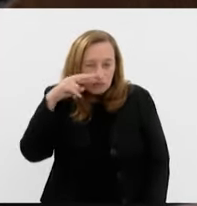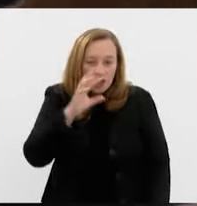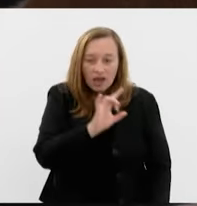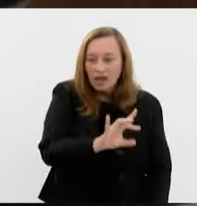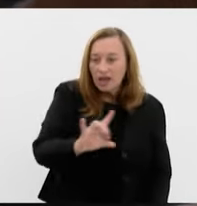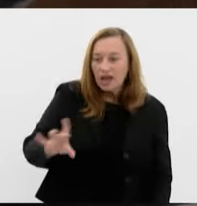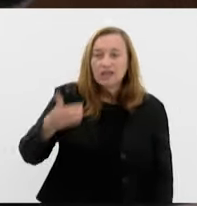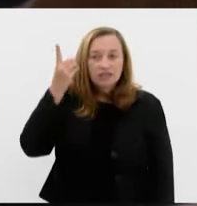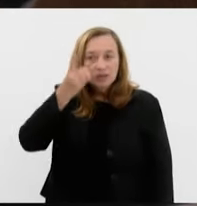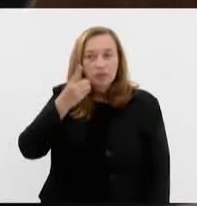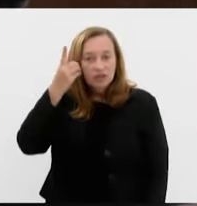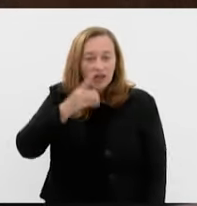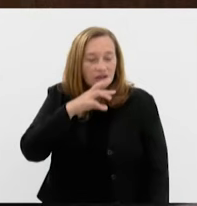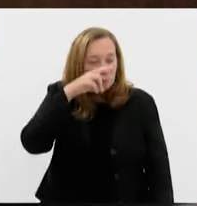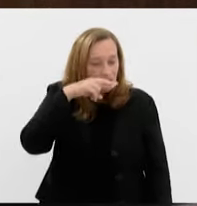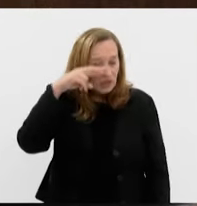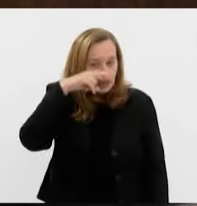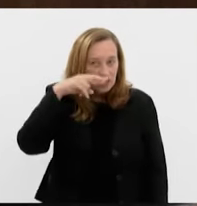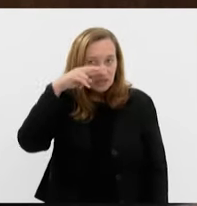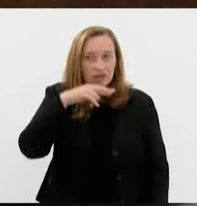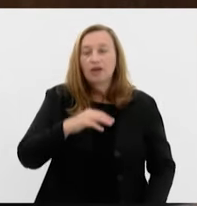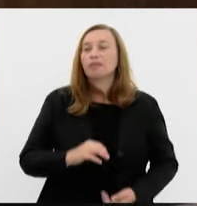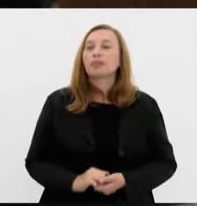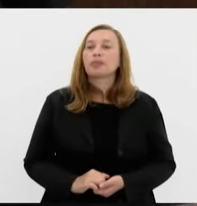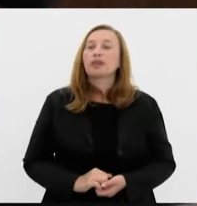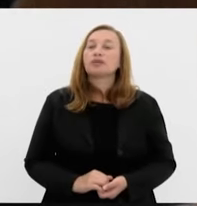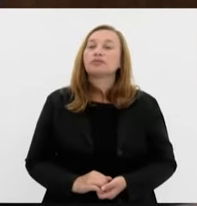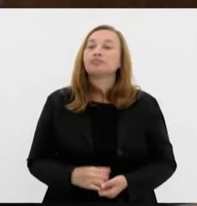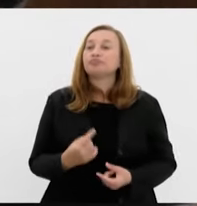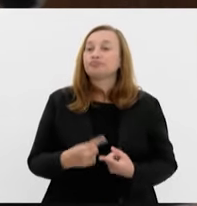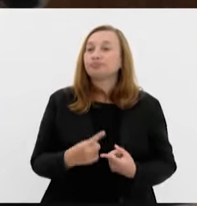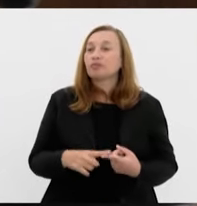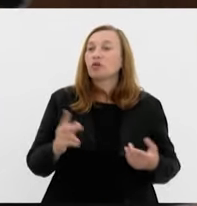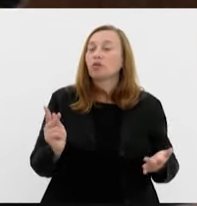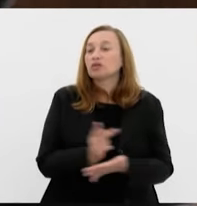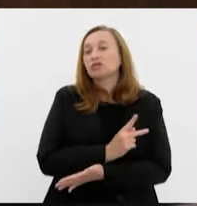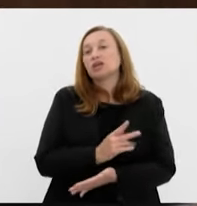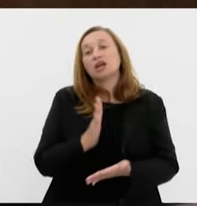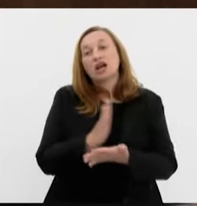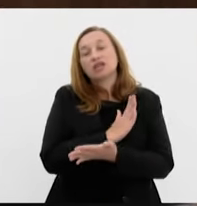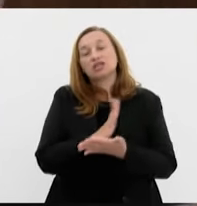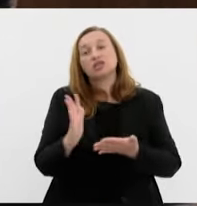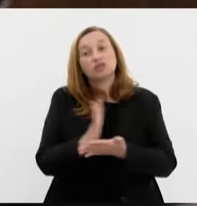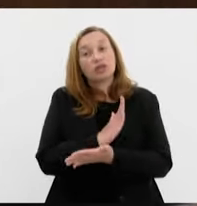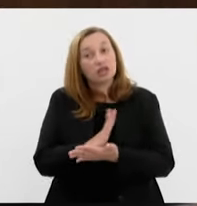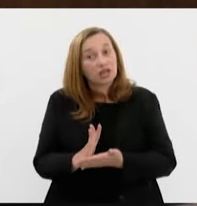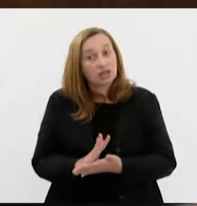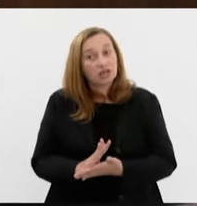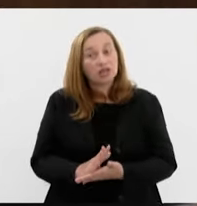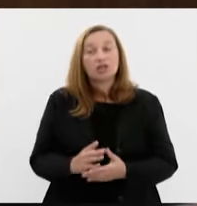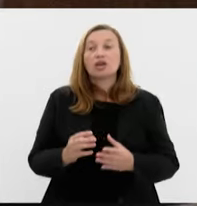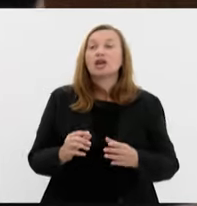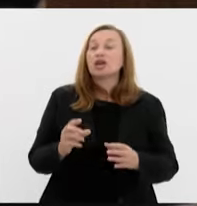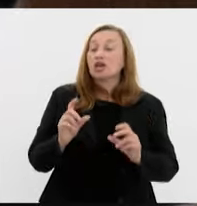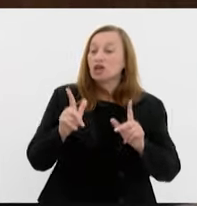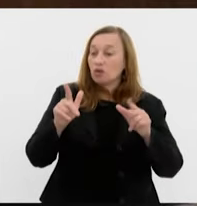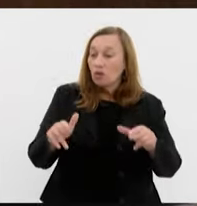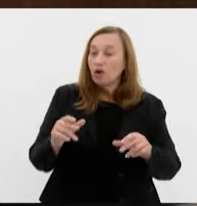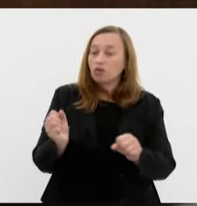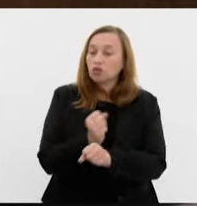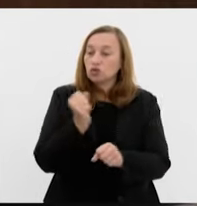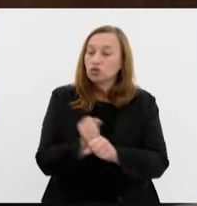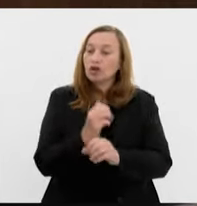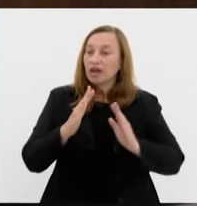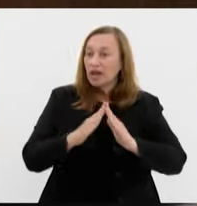região em todo estado do Rio de Janeiro mas estarmos atentos porque é isso que acontece M das vezes como quando se faz minha casa minha vida quando é